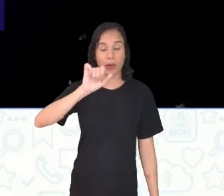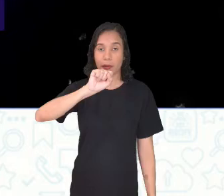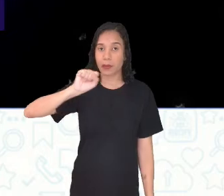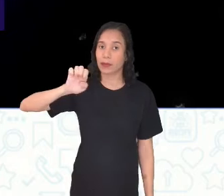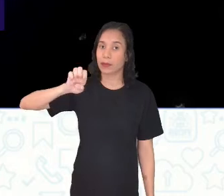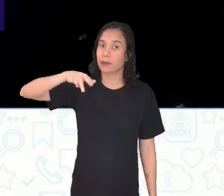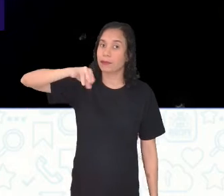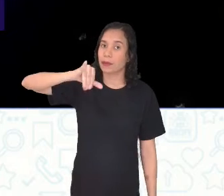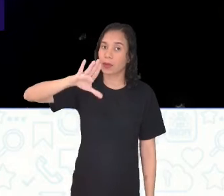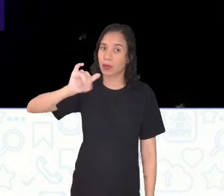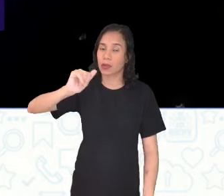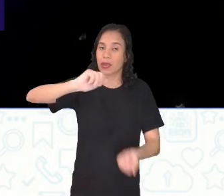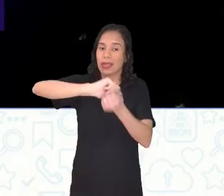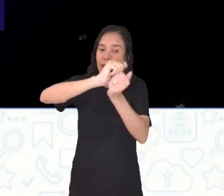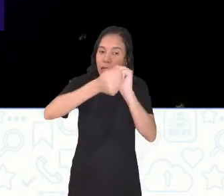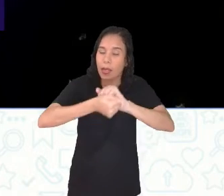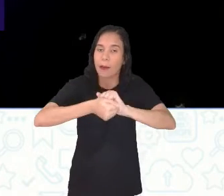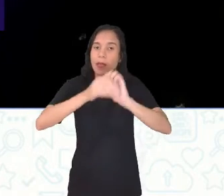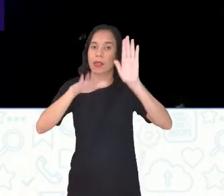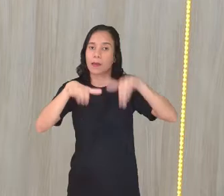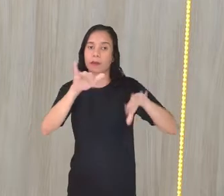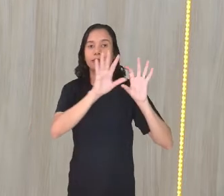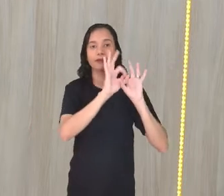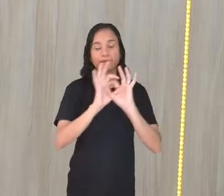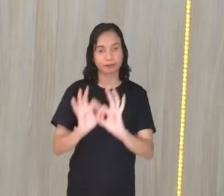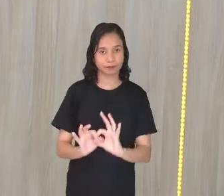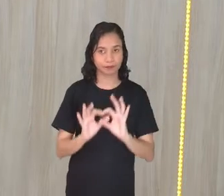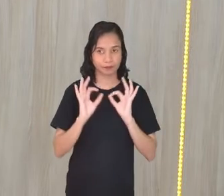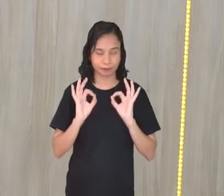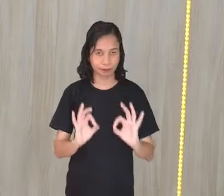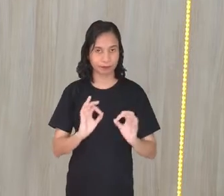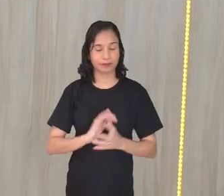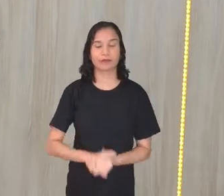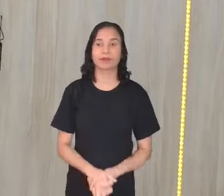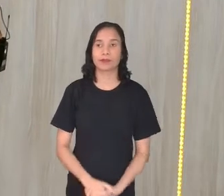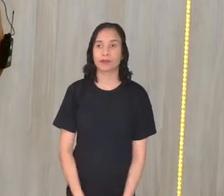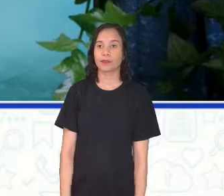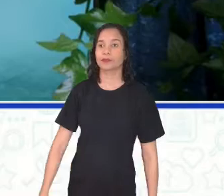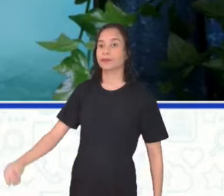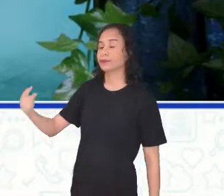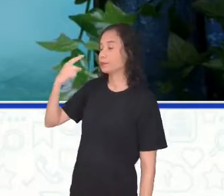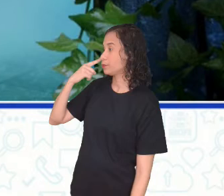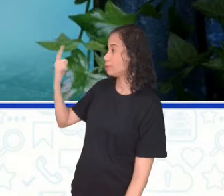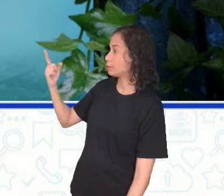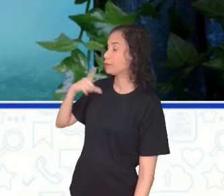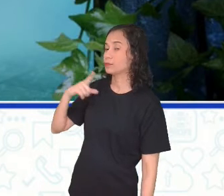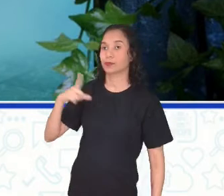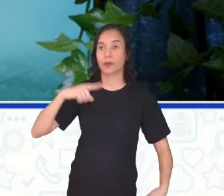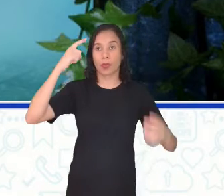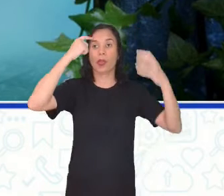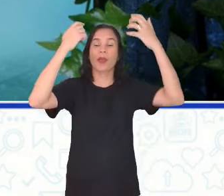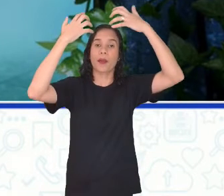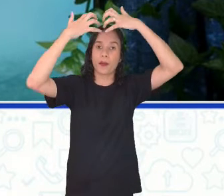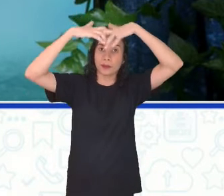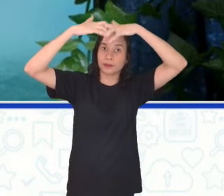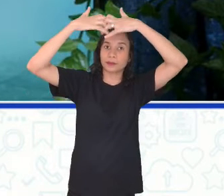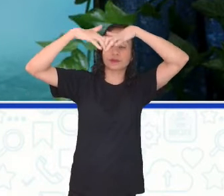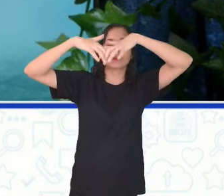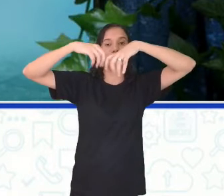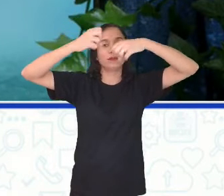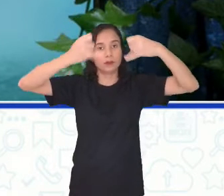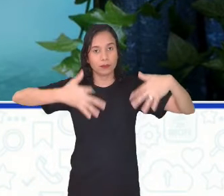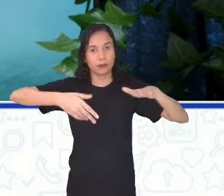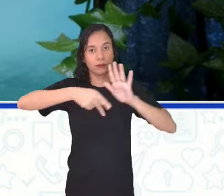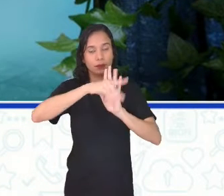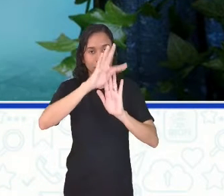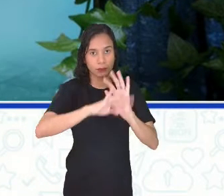que vai se adequar a diferentes contextos, certo? há uma reflexão, isso ainda está falando do texto